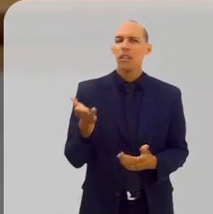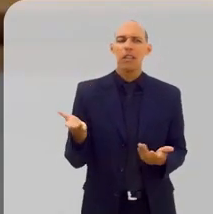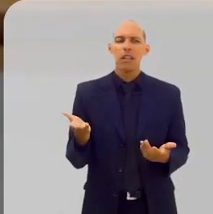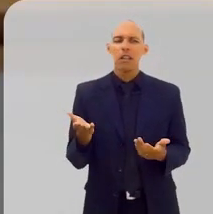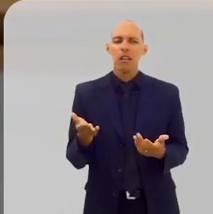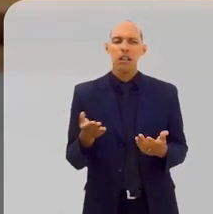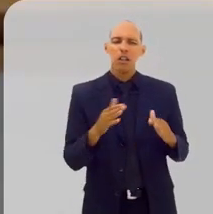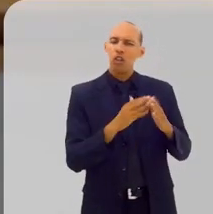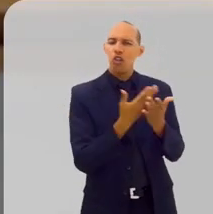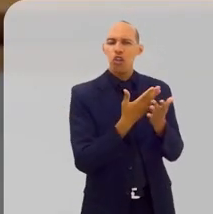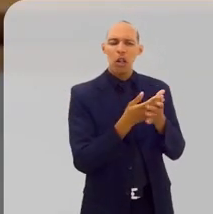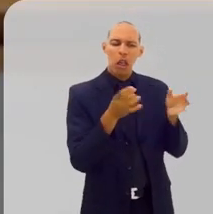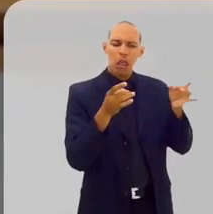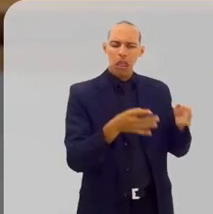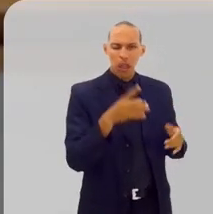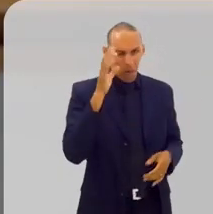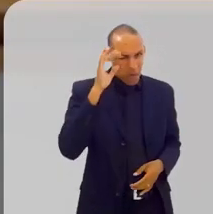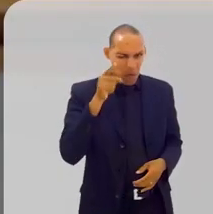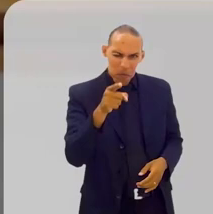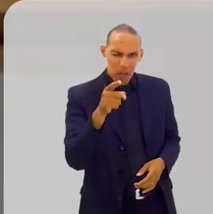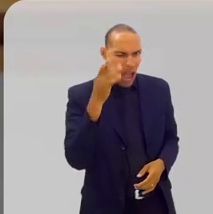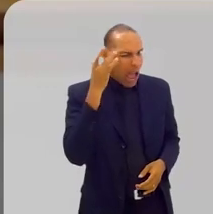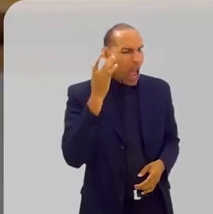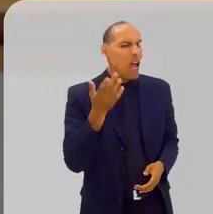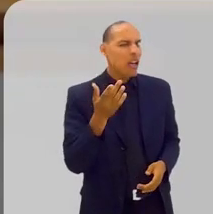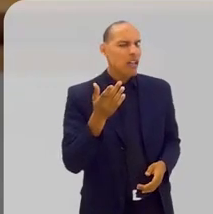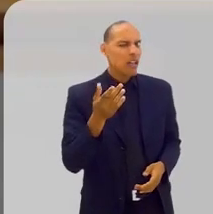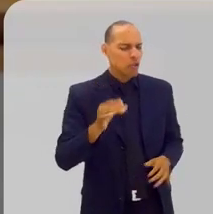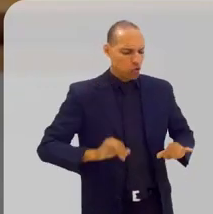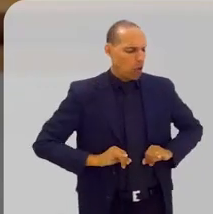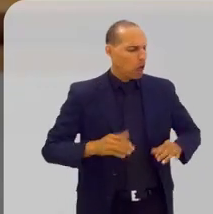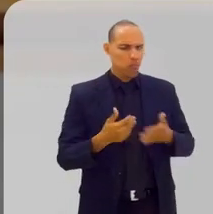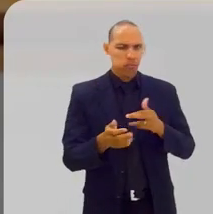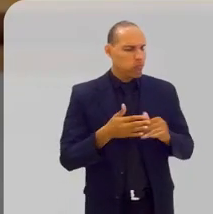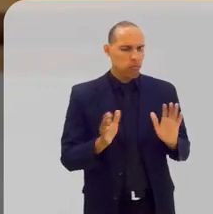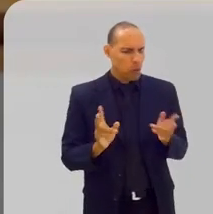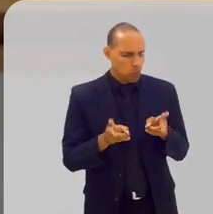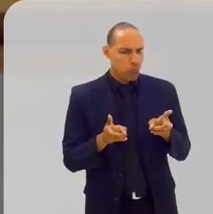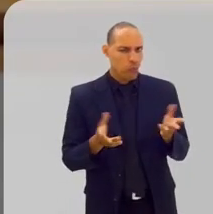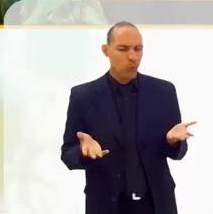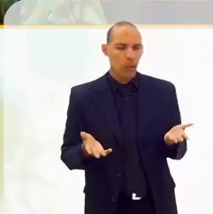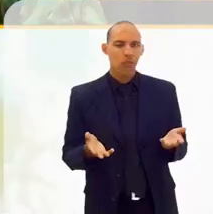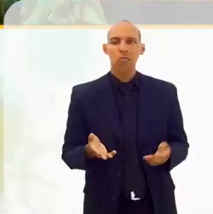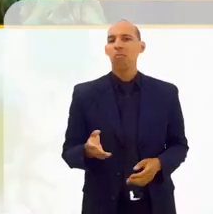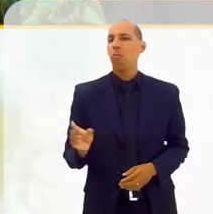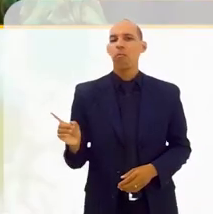você nunca pensou em abandonar a escola mesmo sofrendo desse jeito